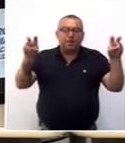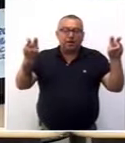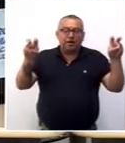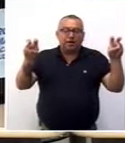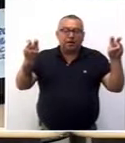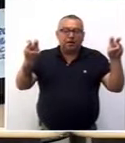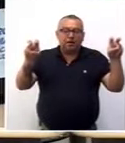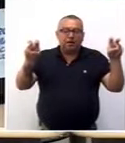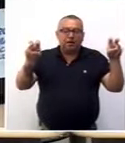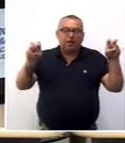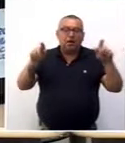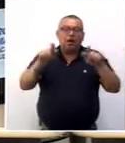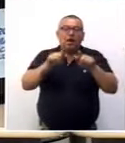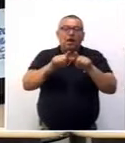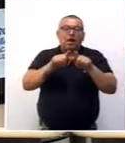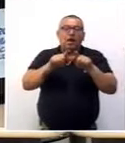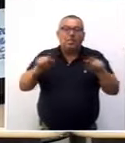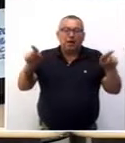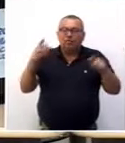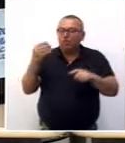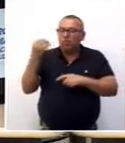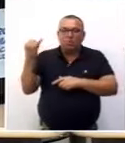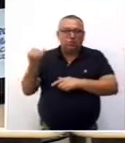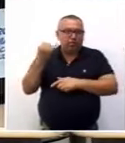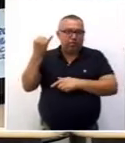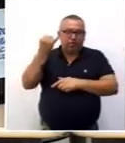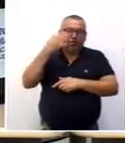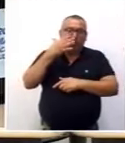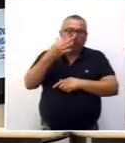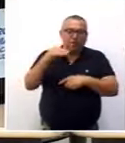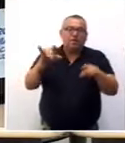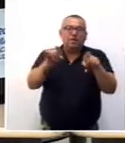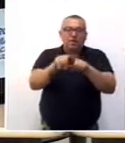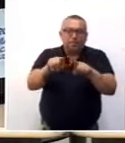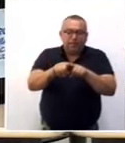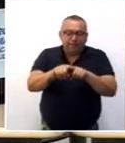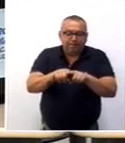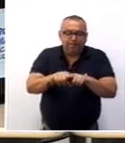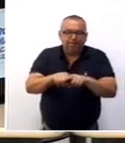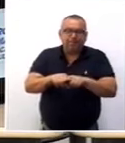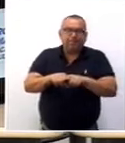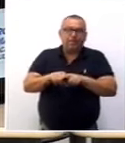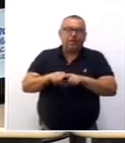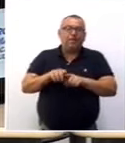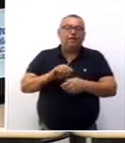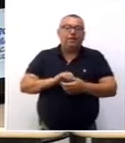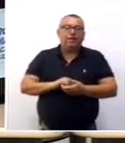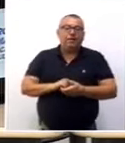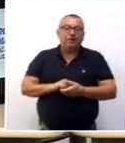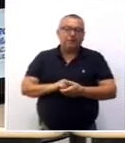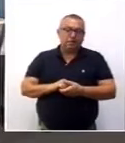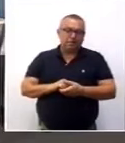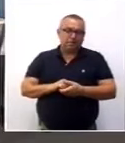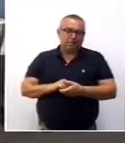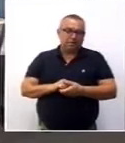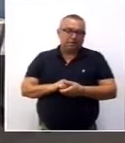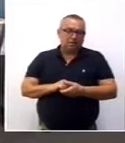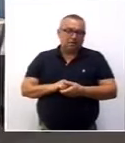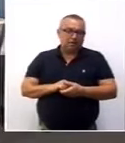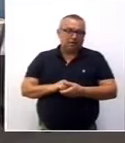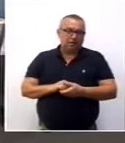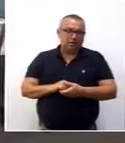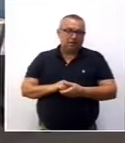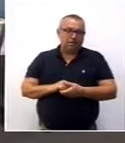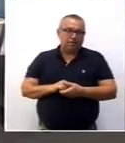a gramática também é muito importante observar, né? Sim. Dentro dos textos. Sim. Vamos lá, galera,